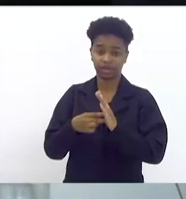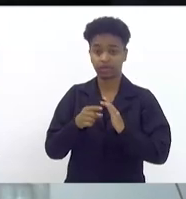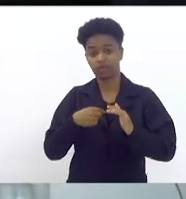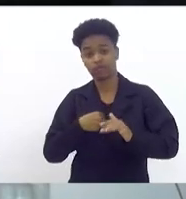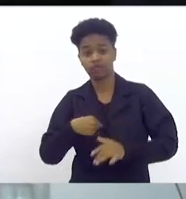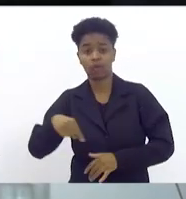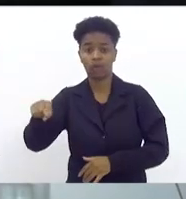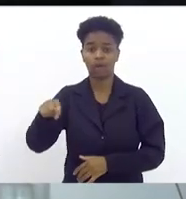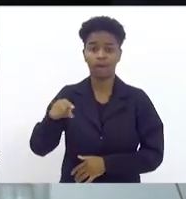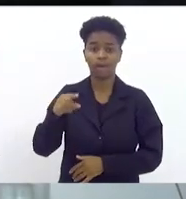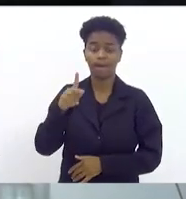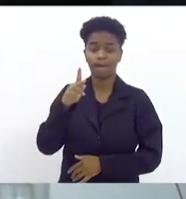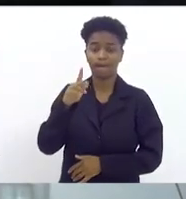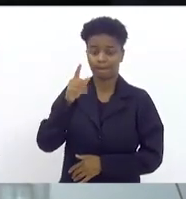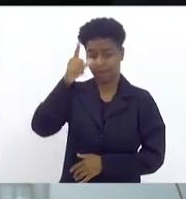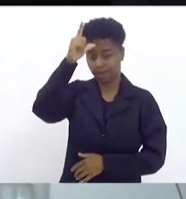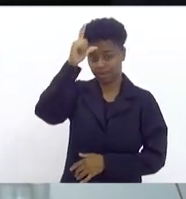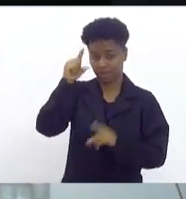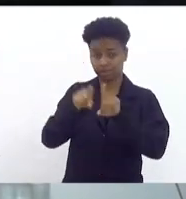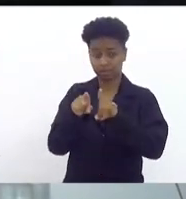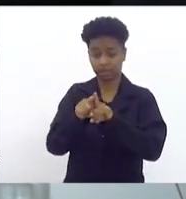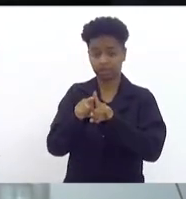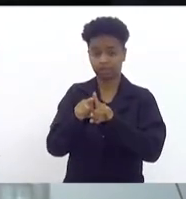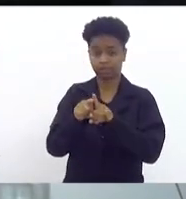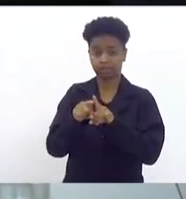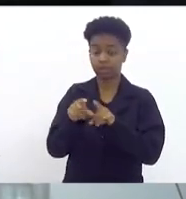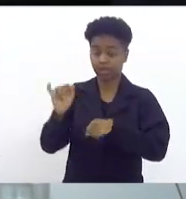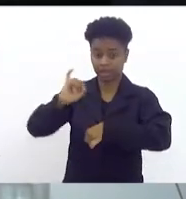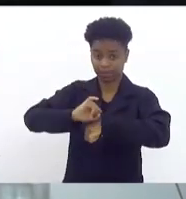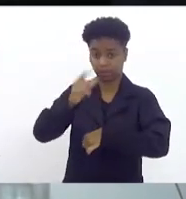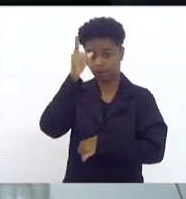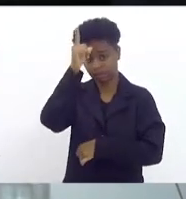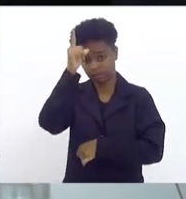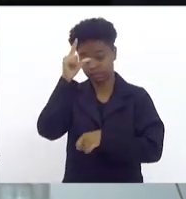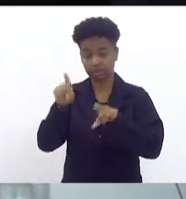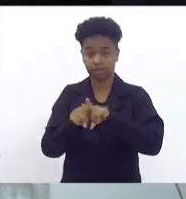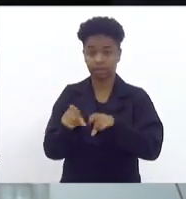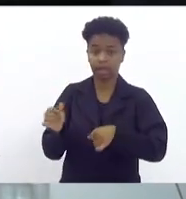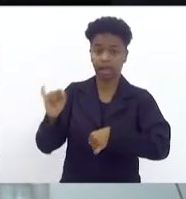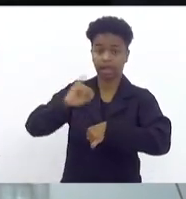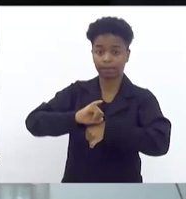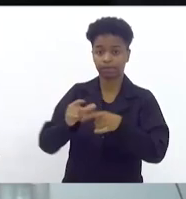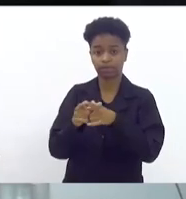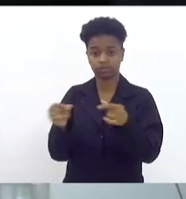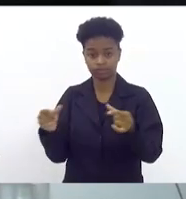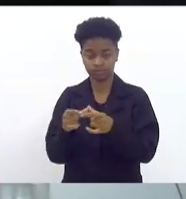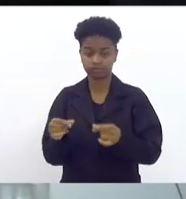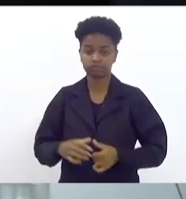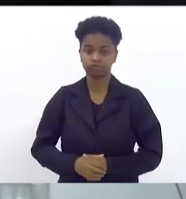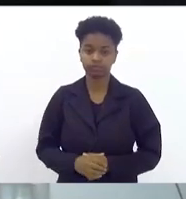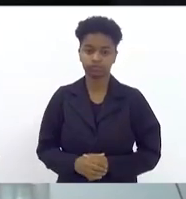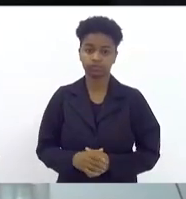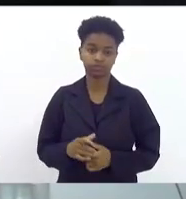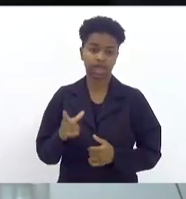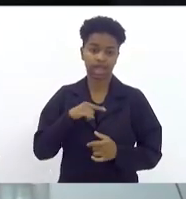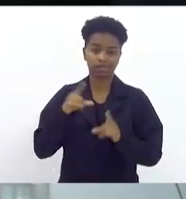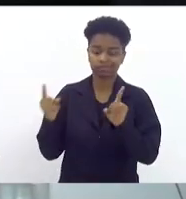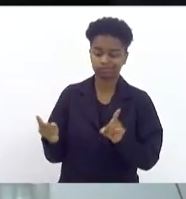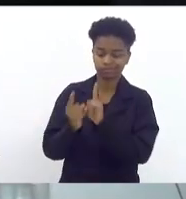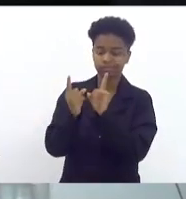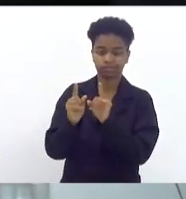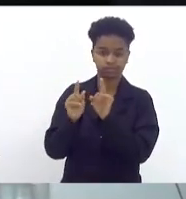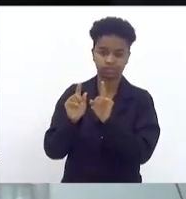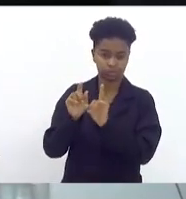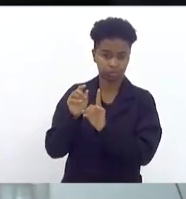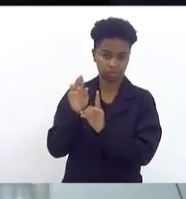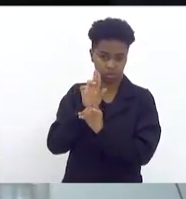Roberto representava uma homenagem ao eixo, Roma, Berlim, Tóquio. Mas eu acho que